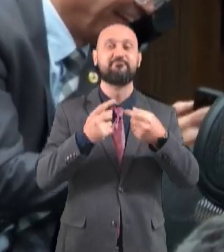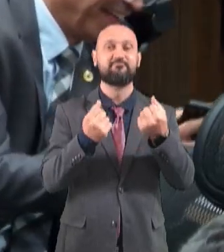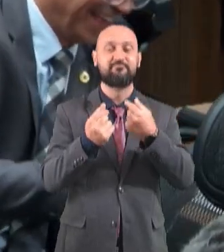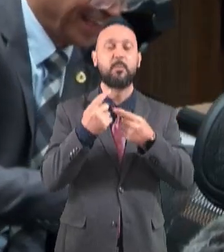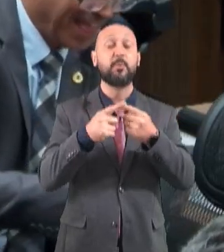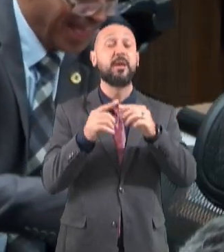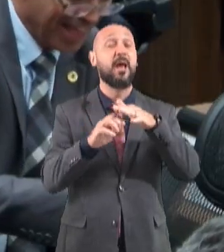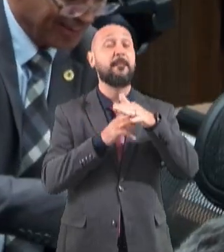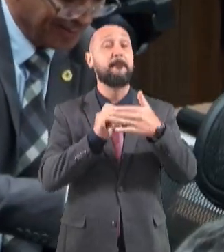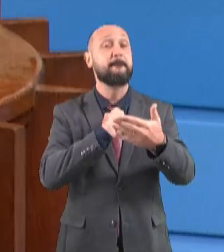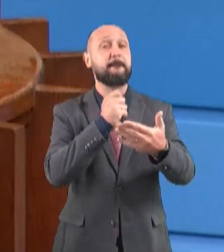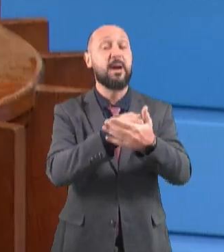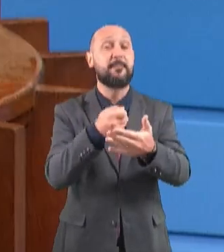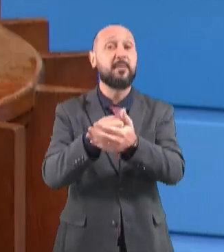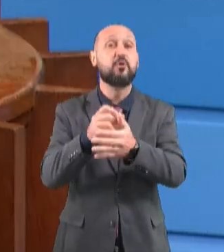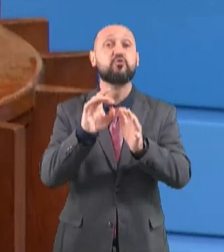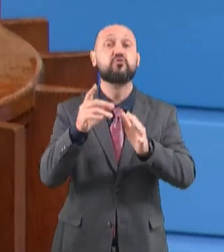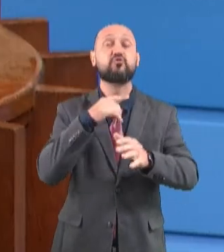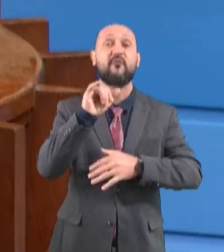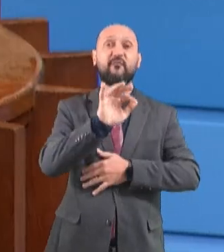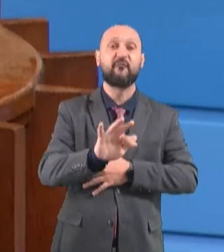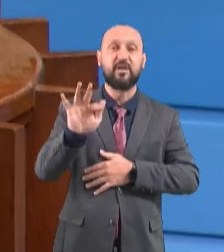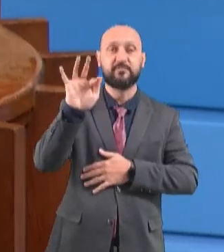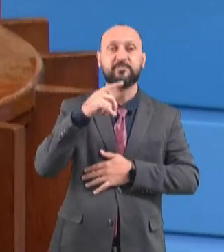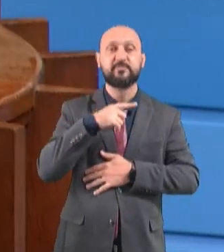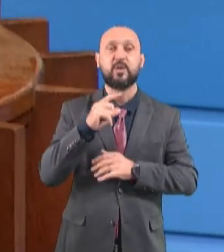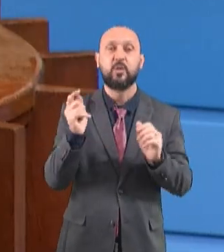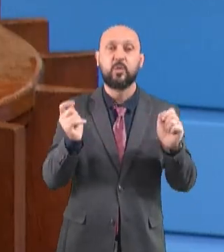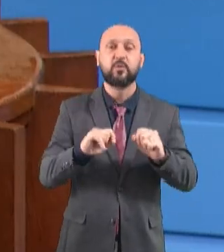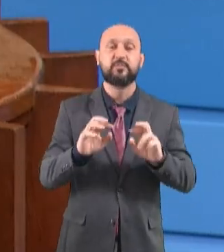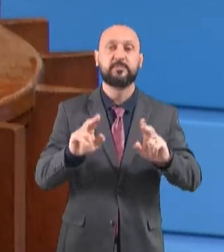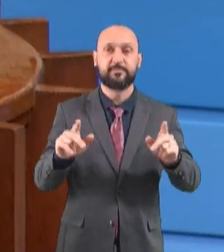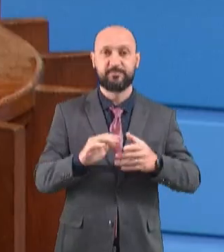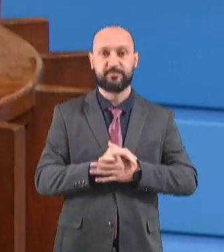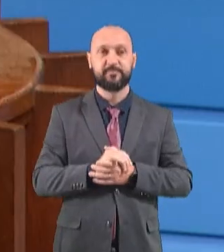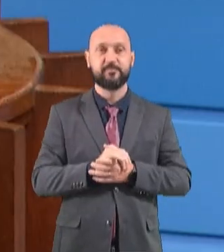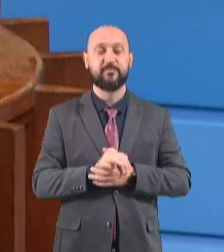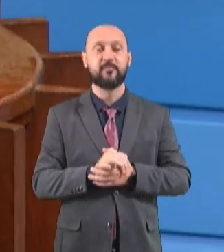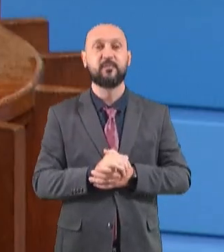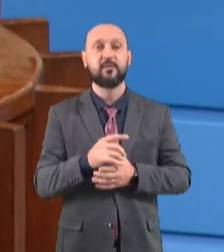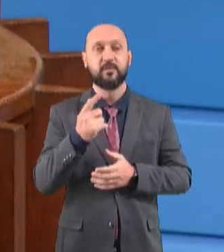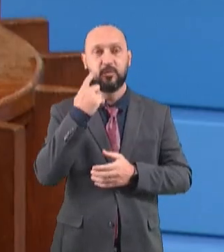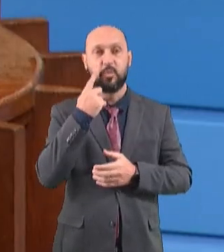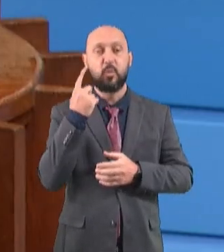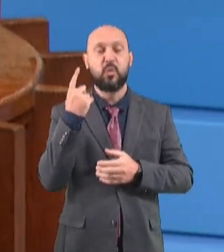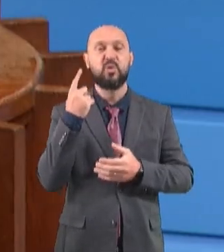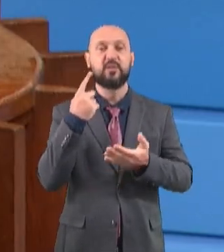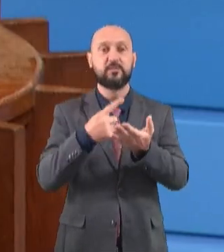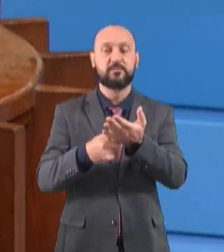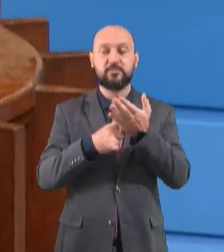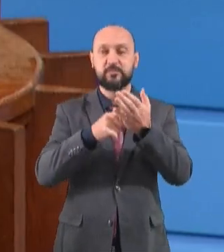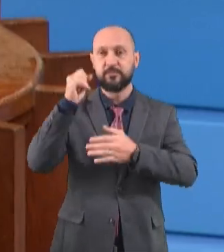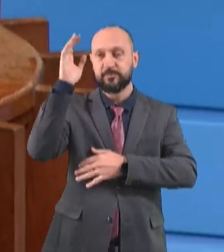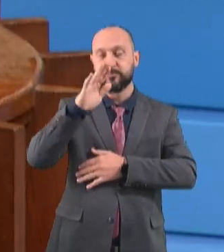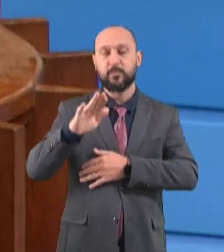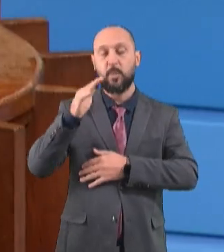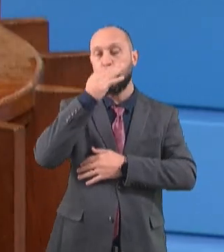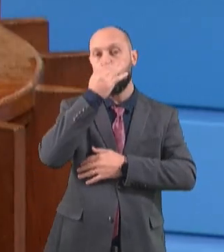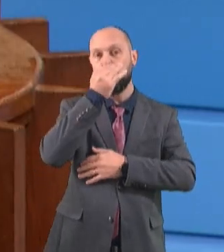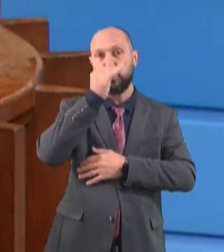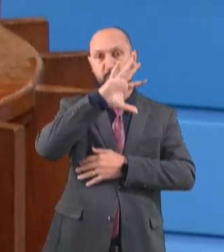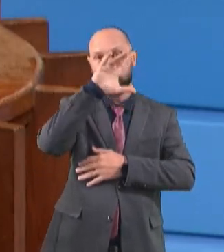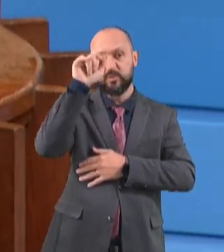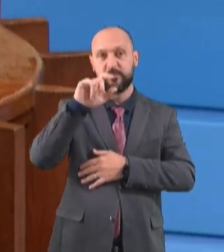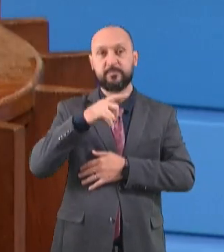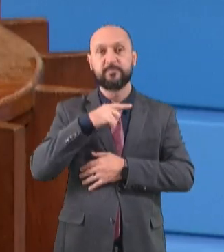as empresas pagavam apenas tributos federais, que tinha condição diferenciada. Com esse convênio em nível nacional, que Mato